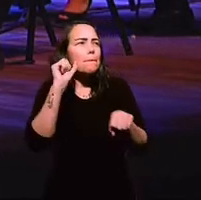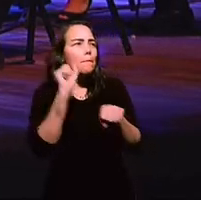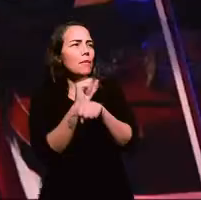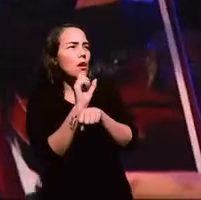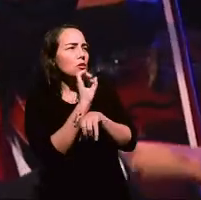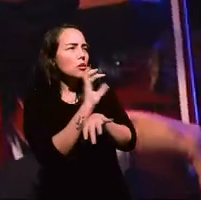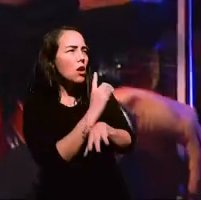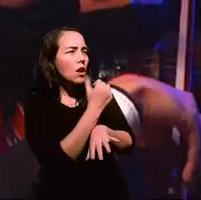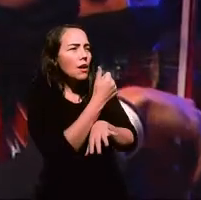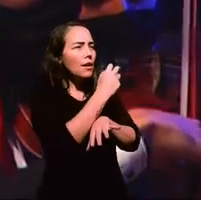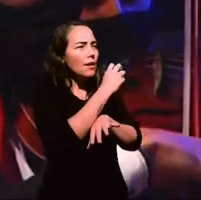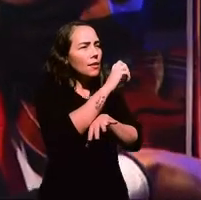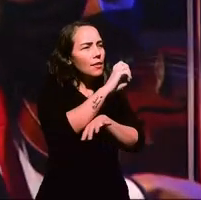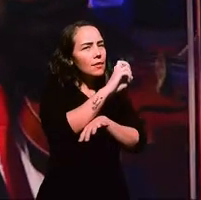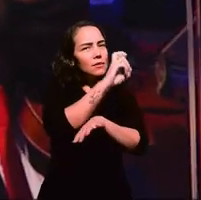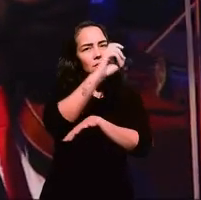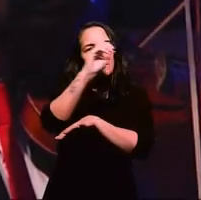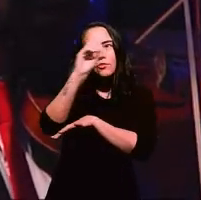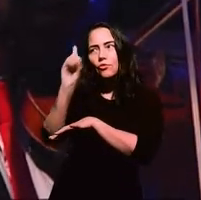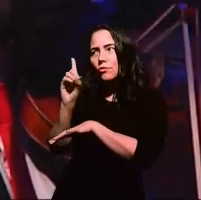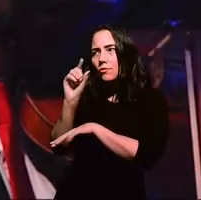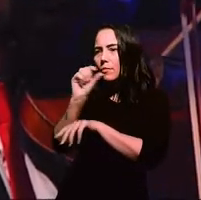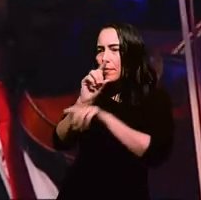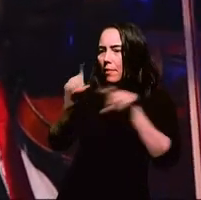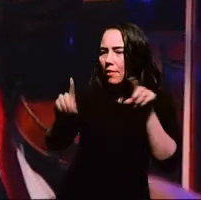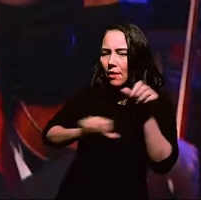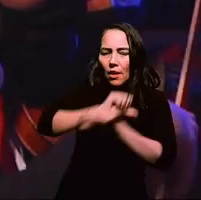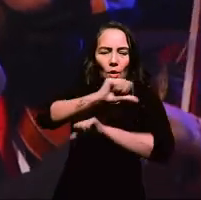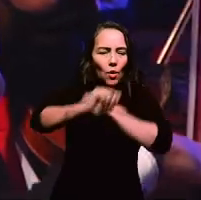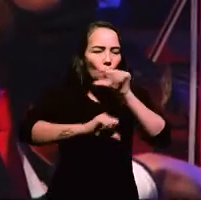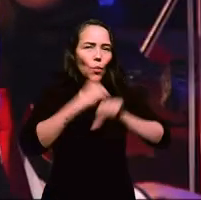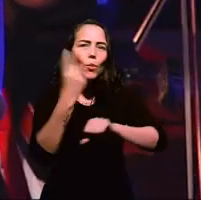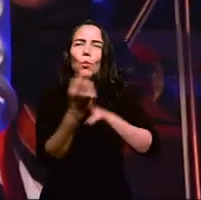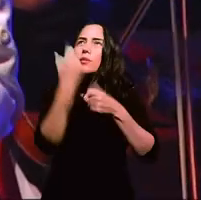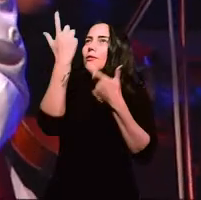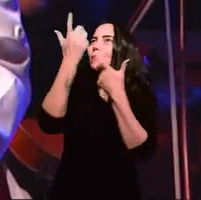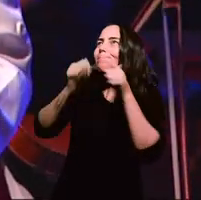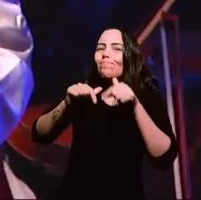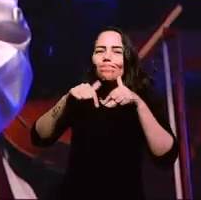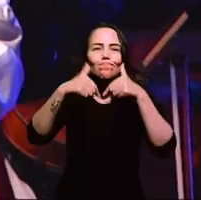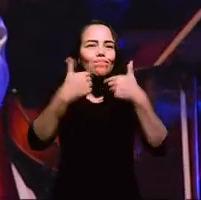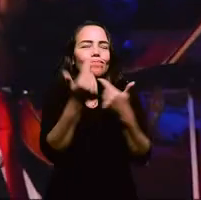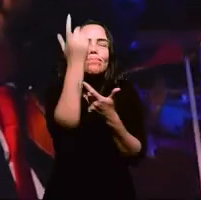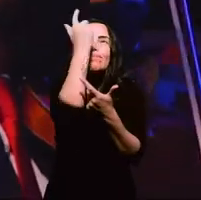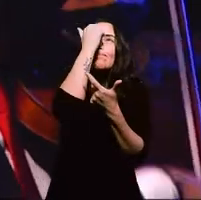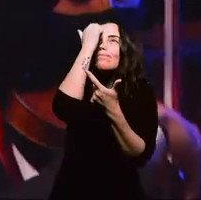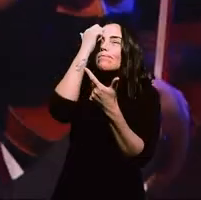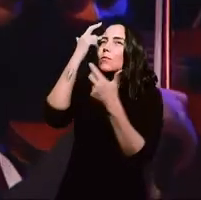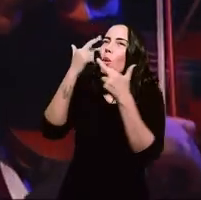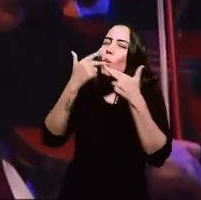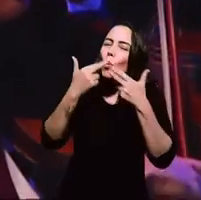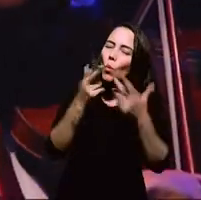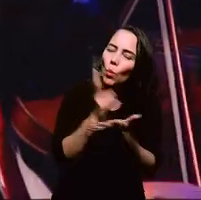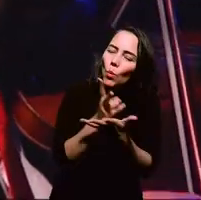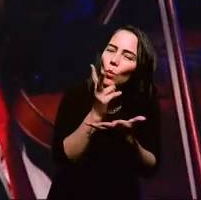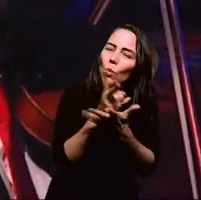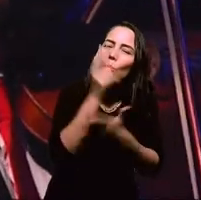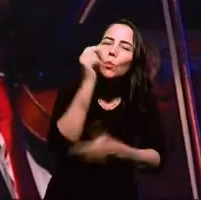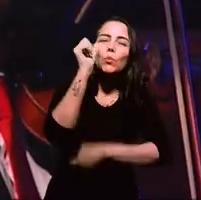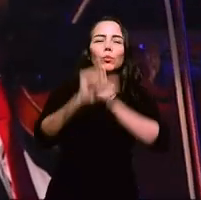dias, mas que mudou nossa forma de agir e pensar e continua mudando por quase